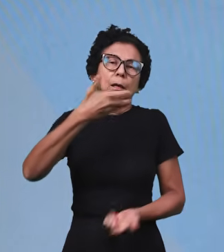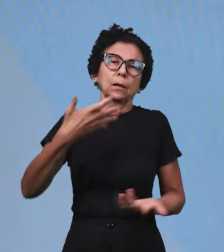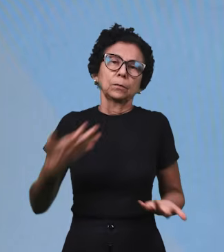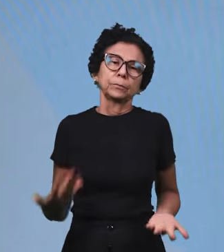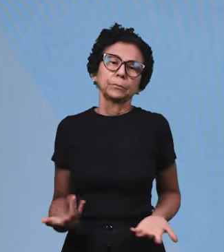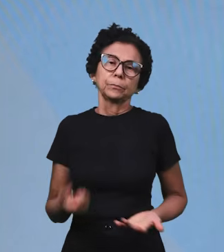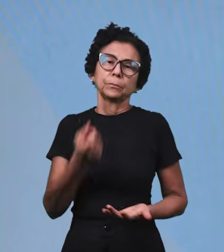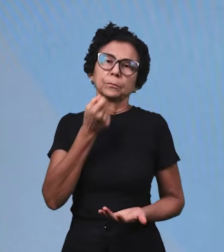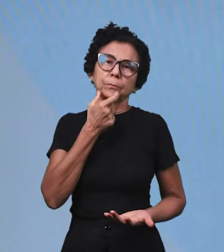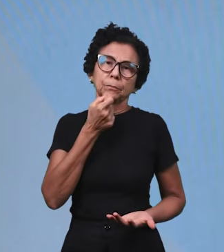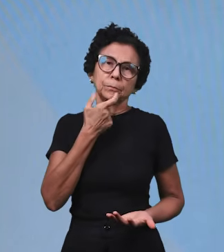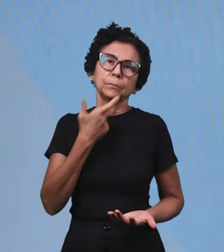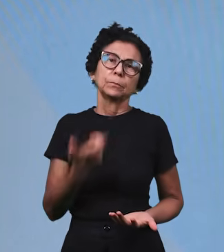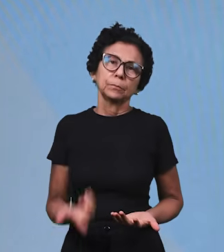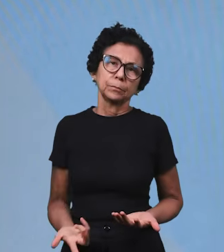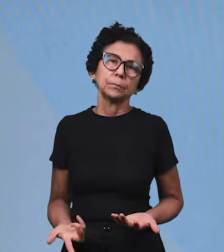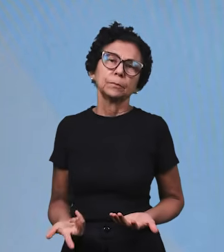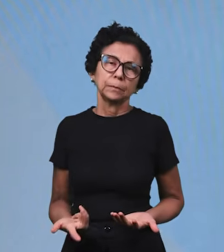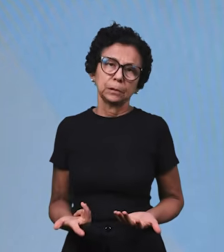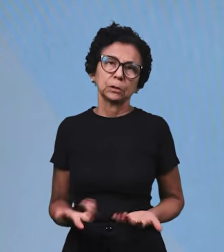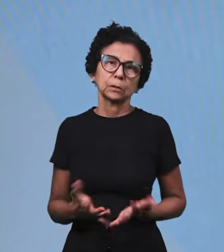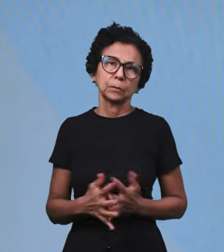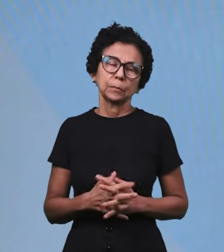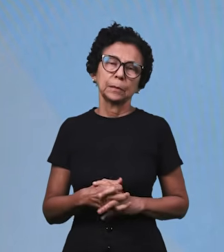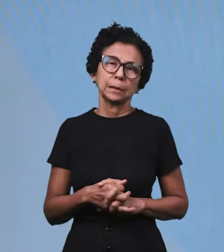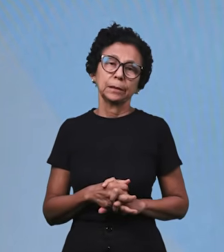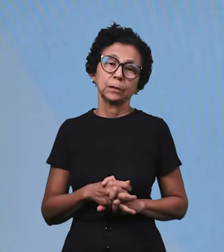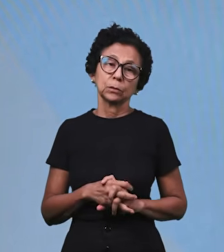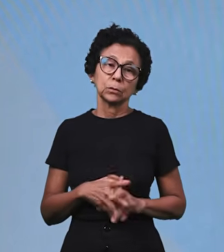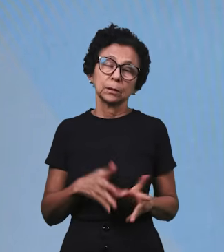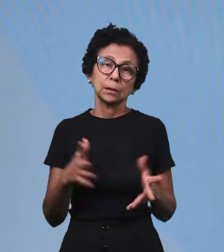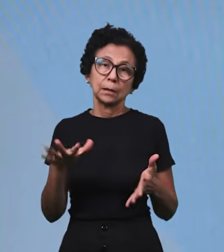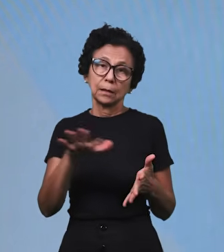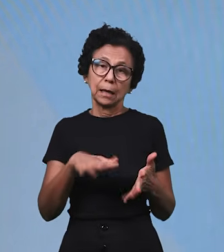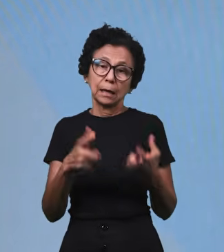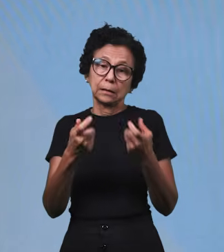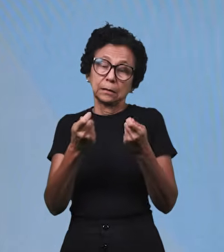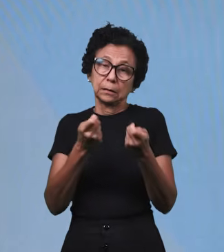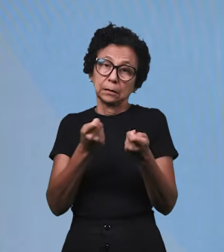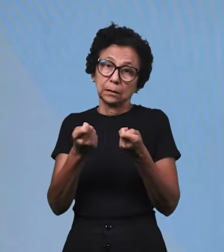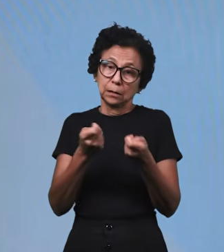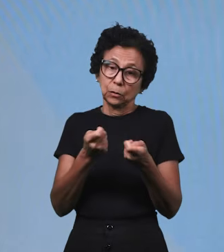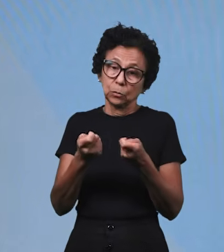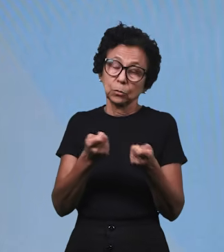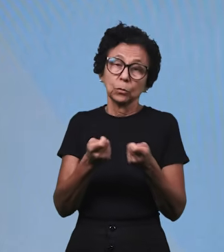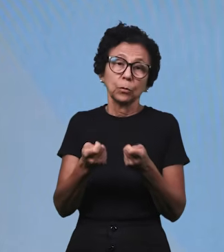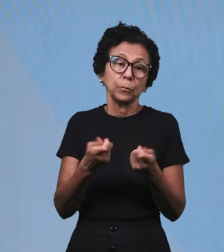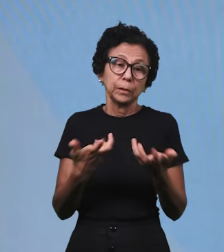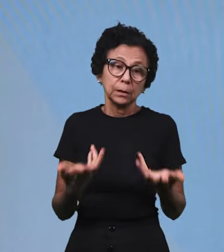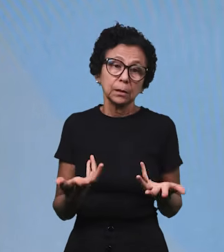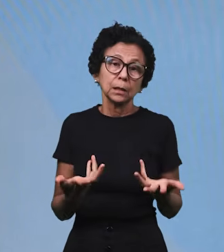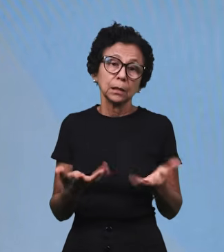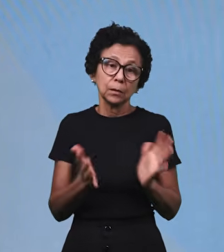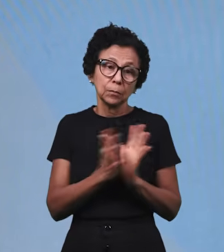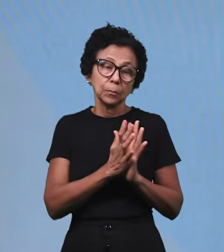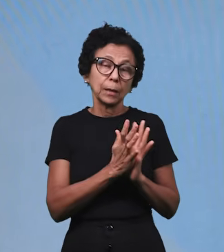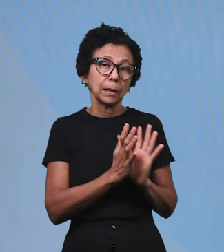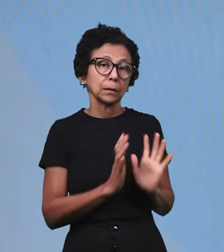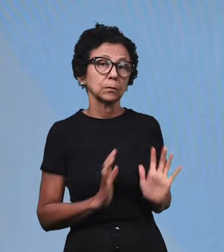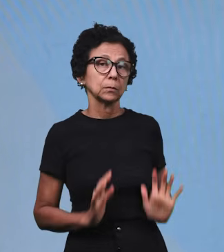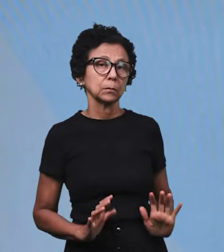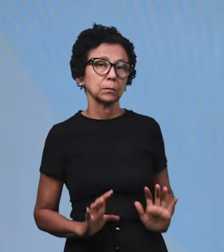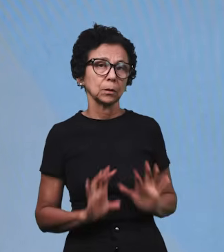Então é um medicamento que a gente tem também, como o impacto econômico no geral é muito grande, eles liberaram para